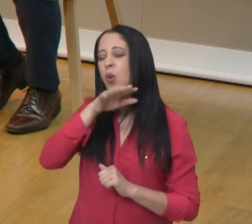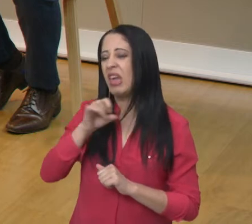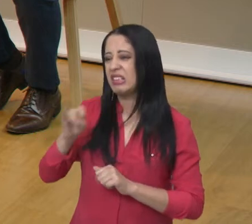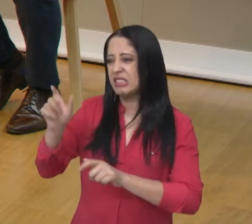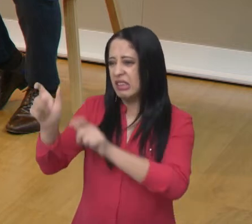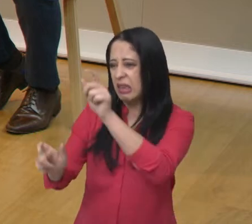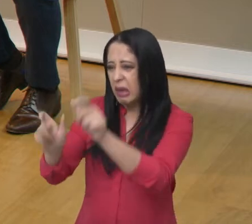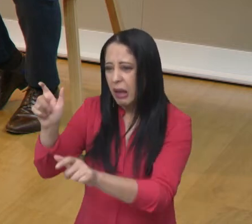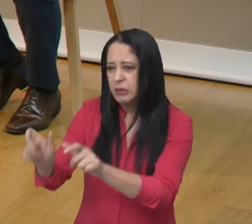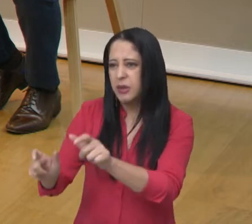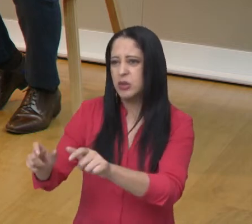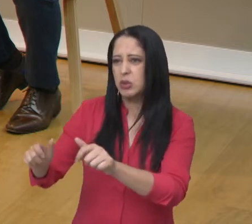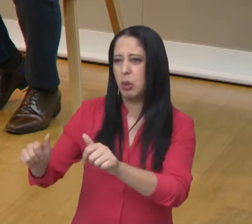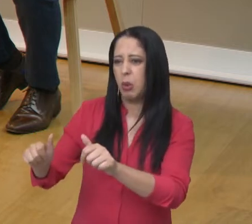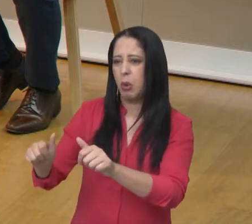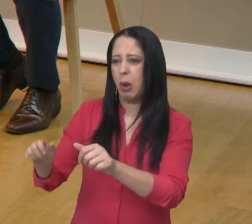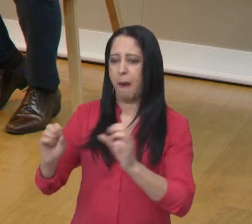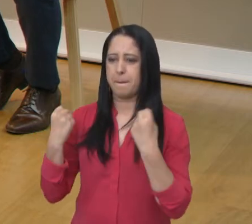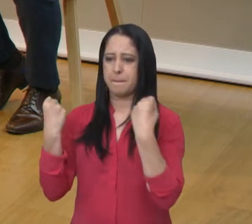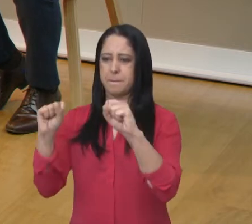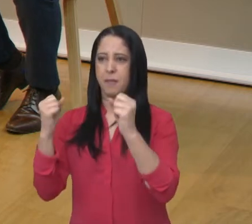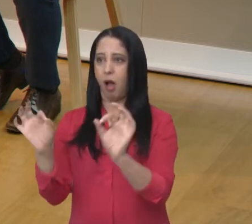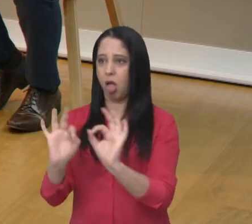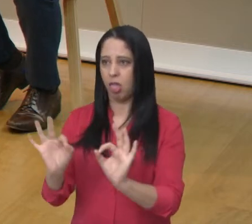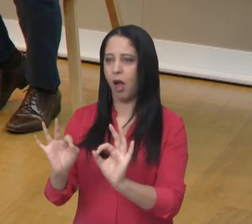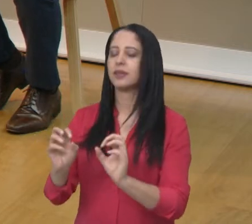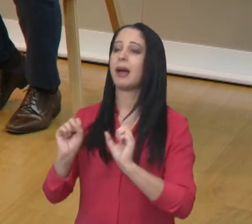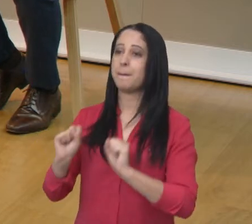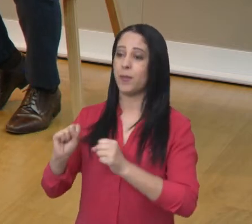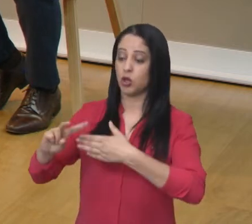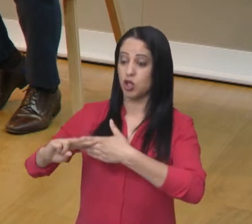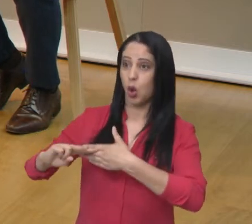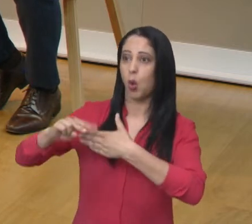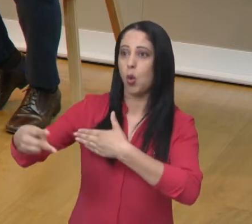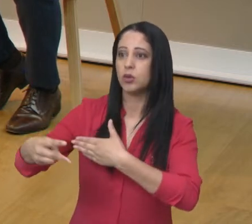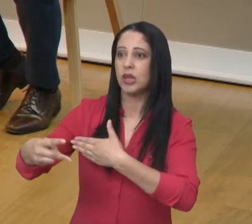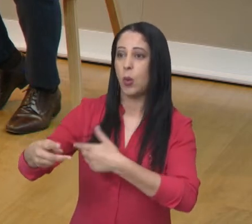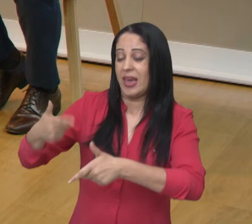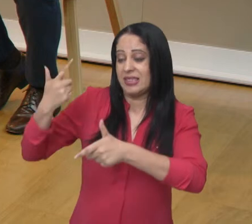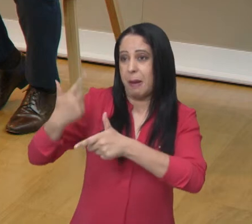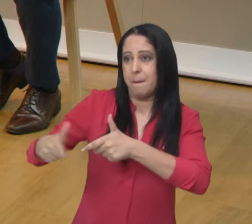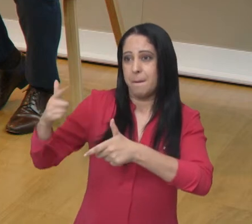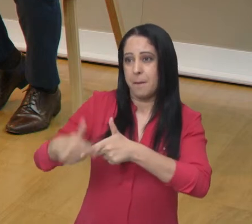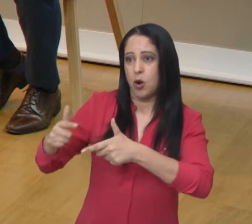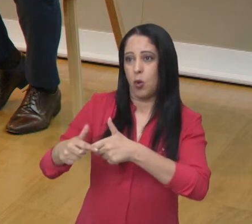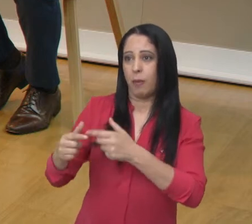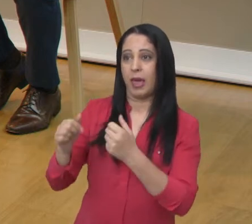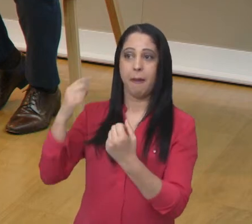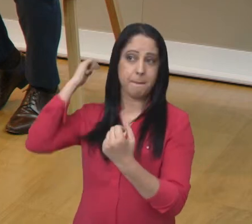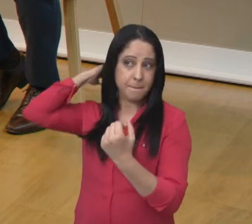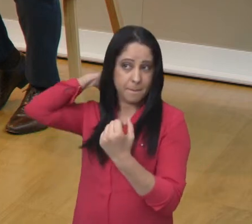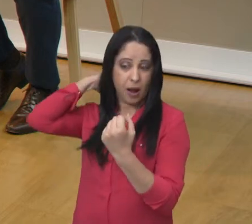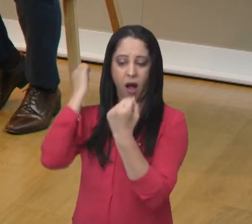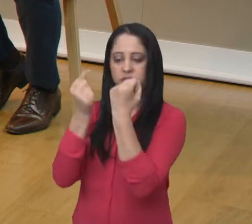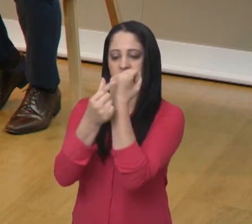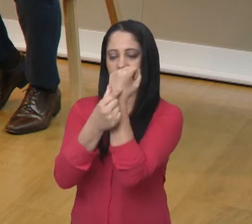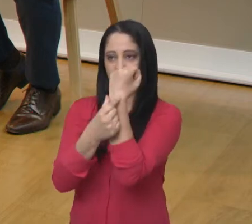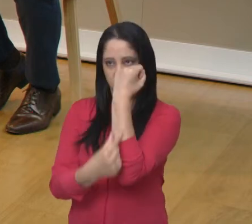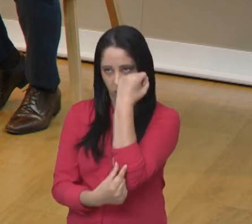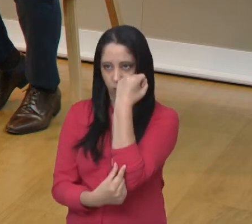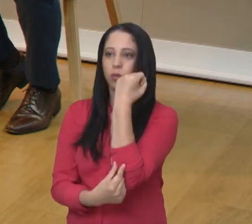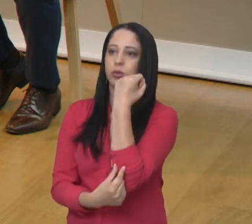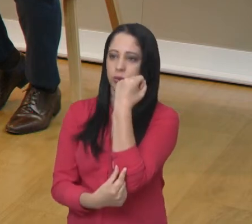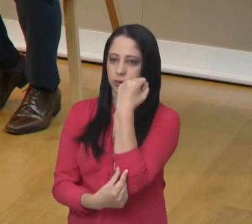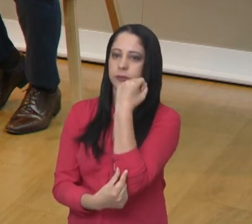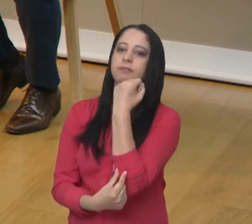física, sedentário, eles estão suscetíveis a ter muitos problemas de coluna e isso é muito complicado depois para a gente que já tem um problema